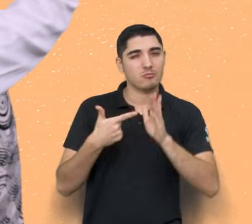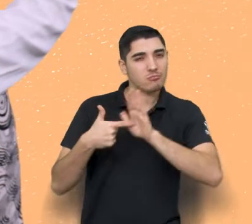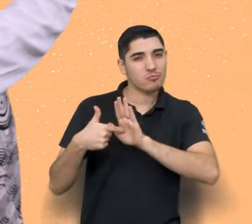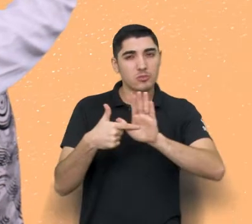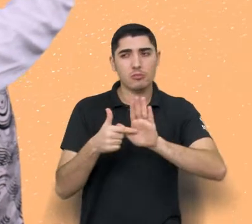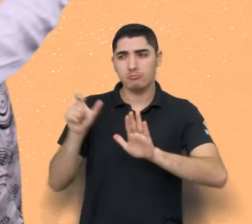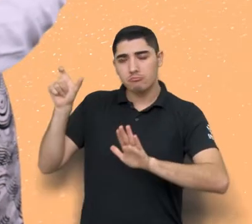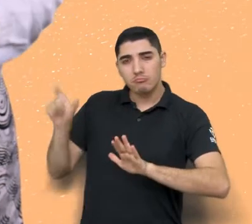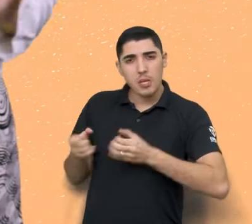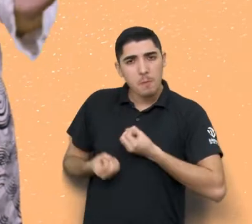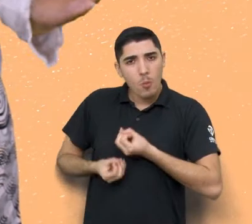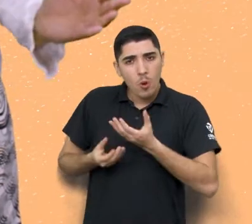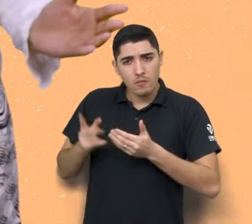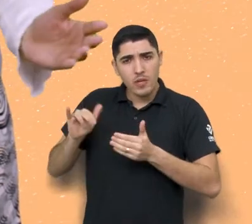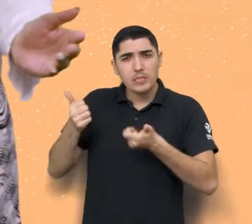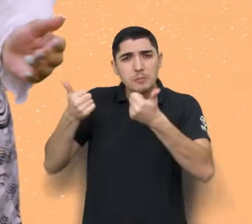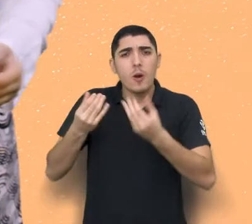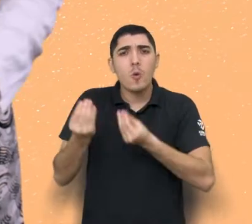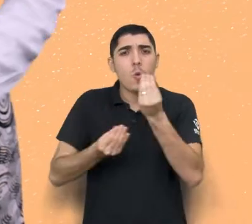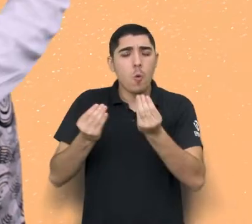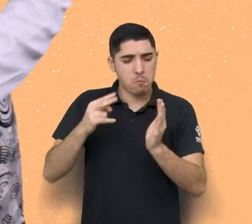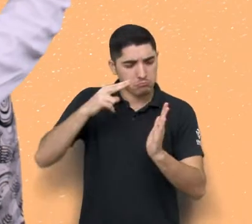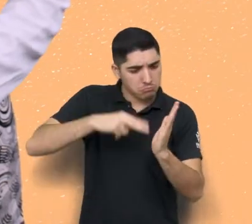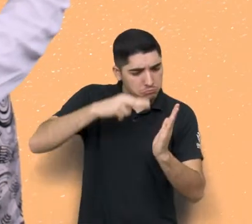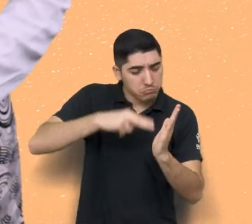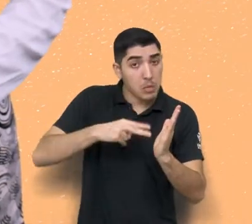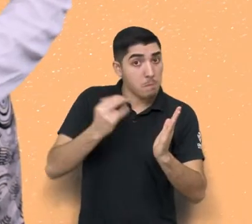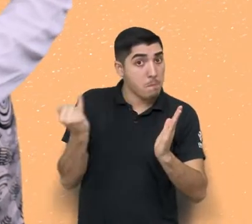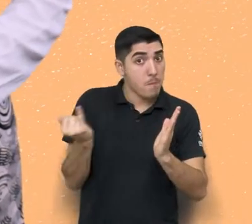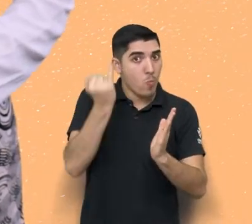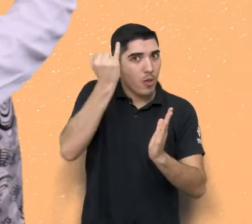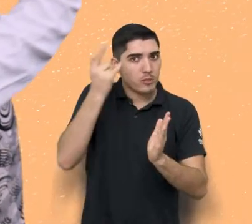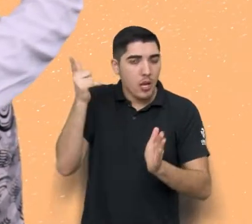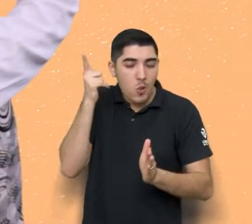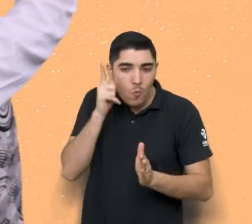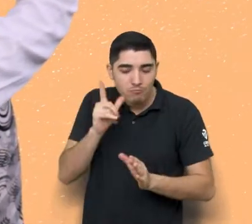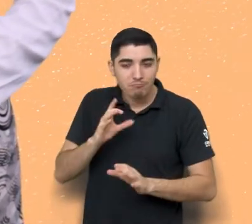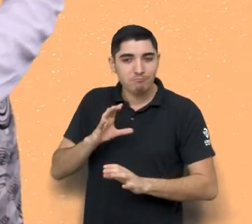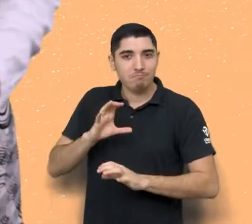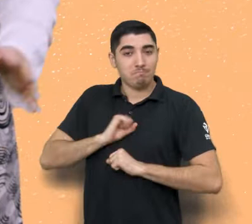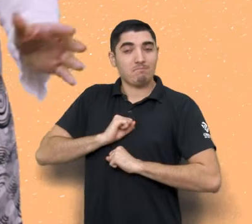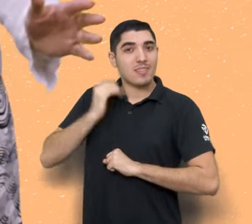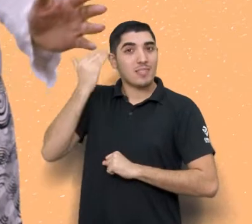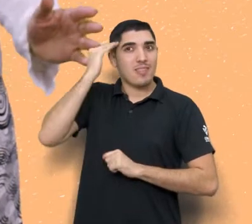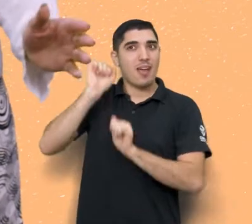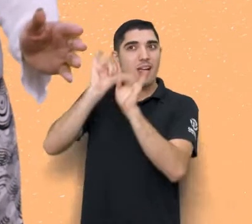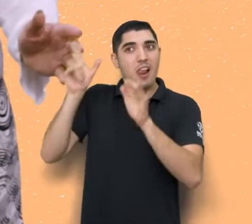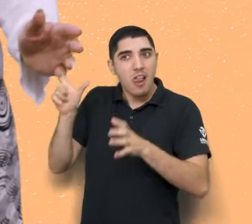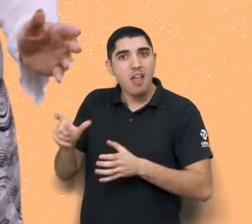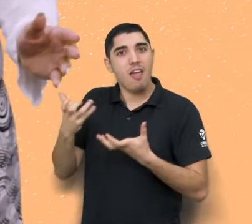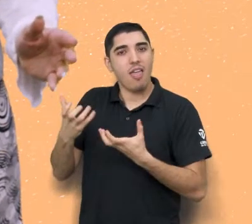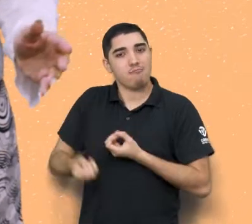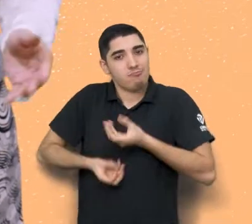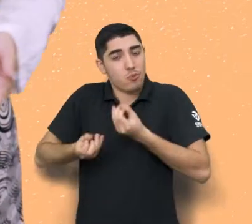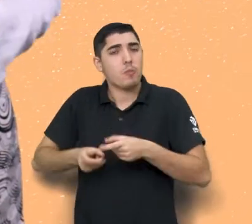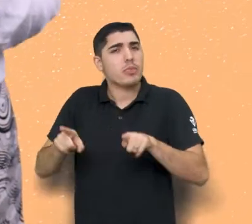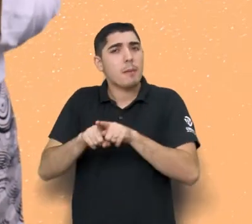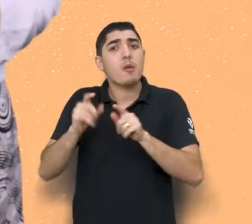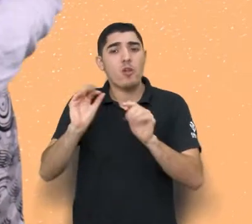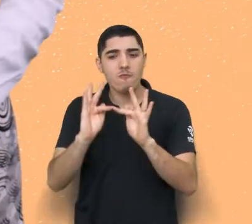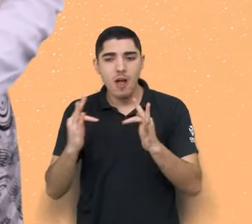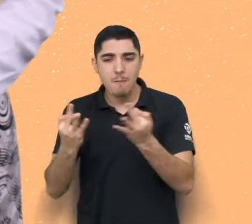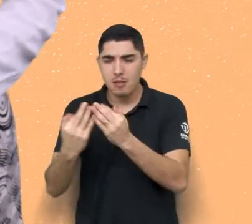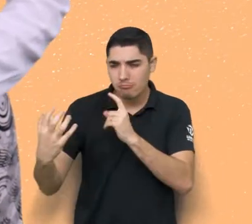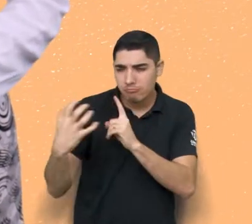bloco o poeta conta como o incentivo à leitura foi fundamental para a sua descoberta e como as influências familiares o